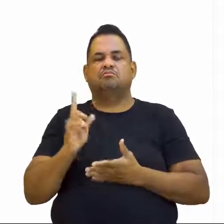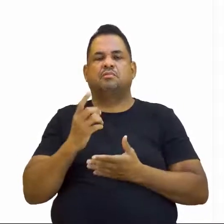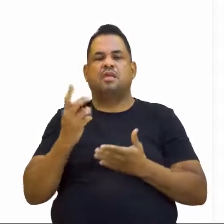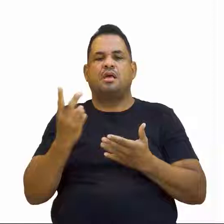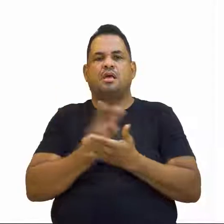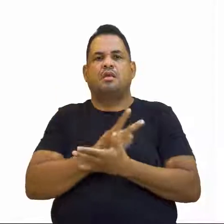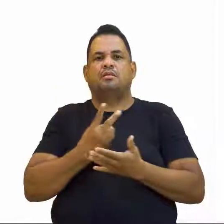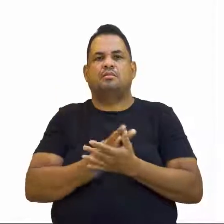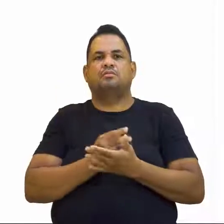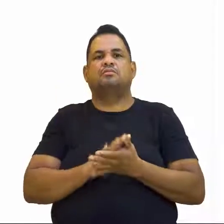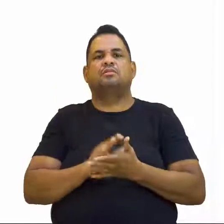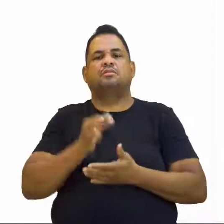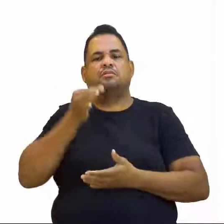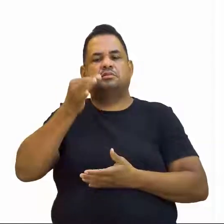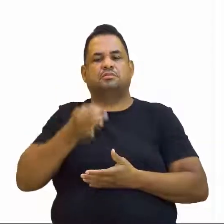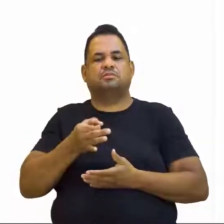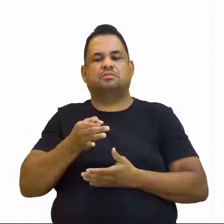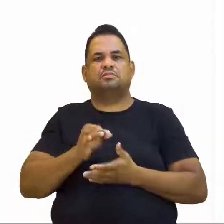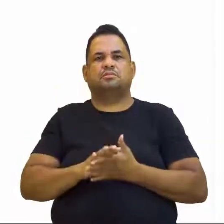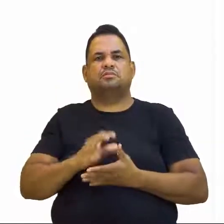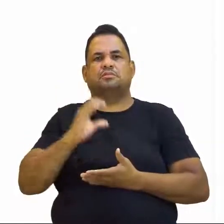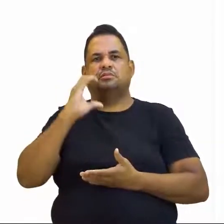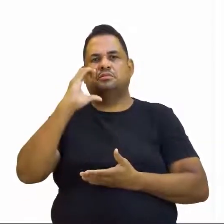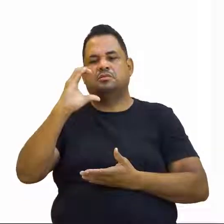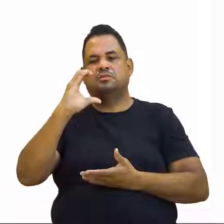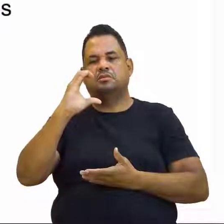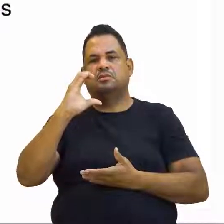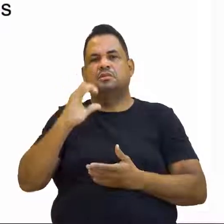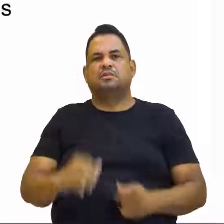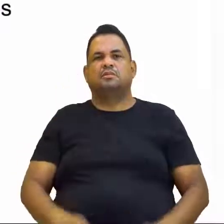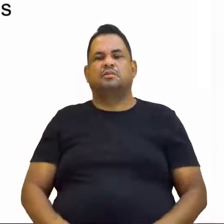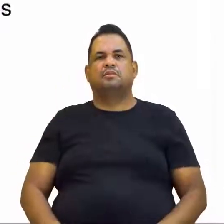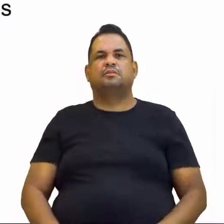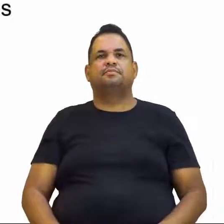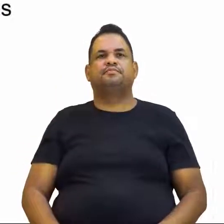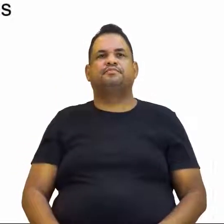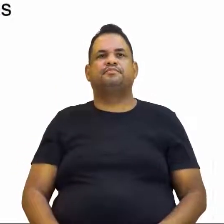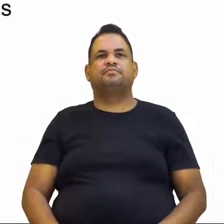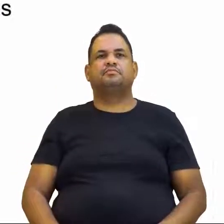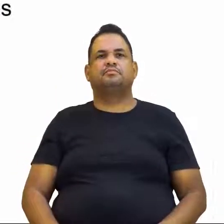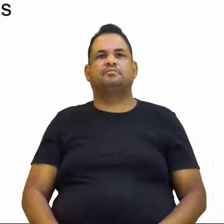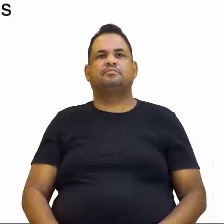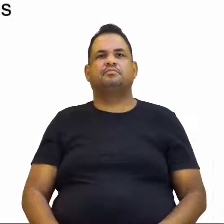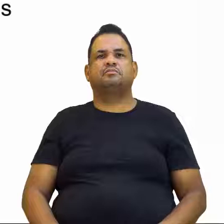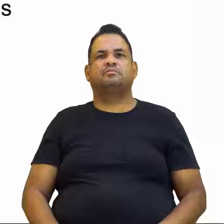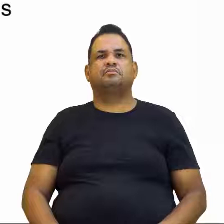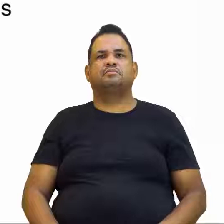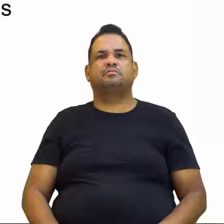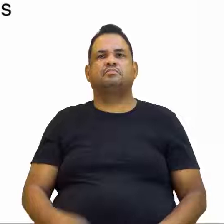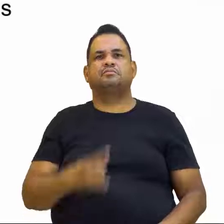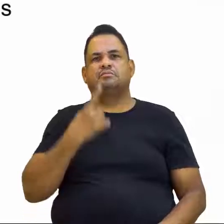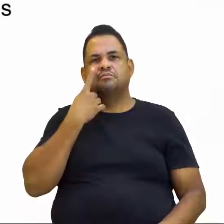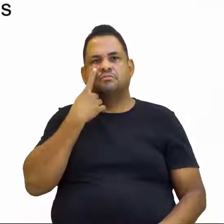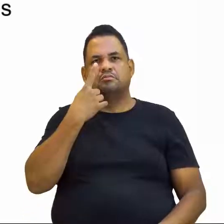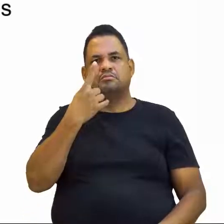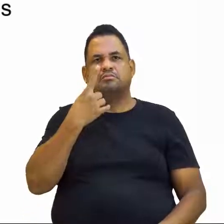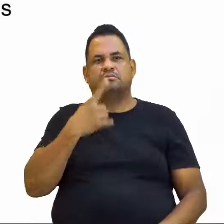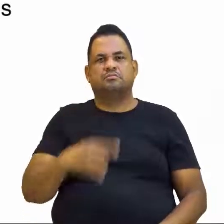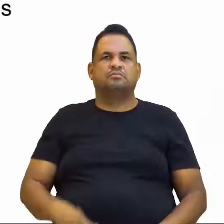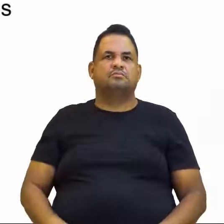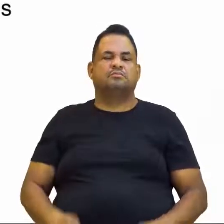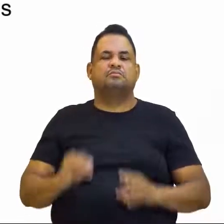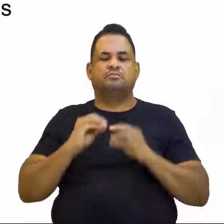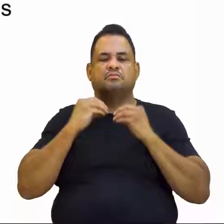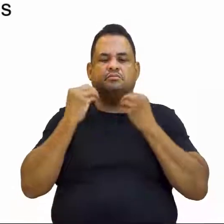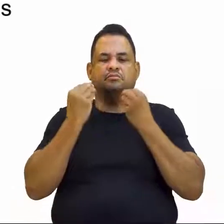Ficamos então com a alternativa da letra C. E aí a gente observa que a substância que vai